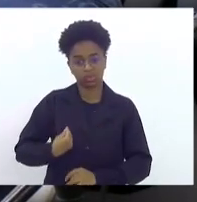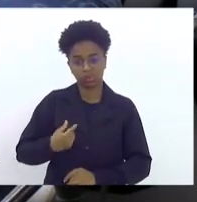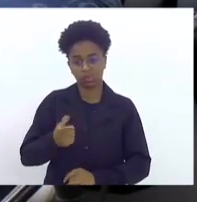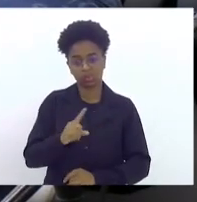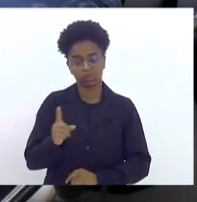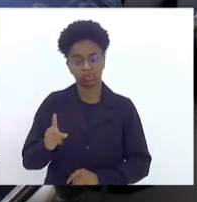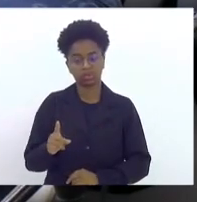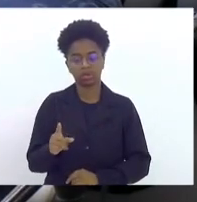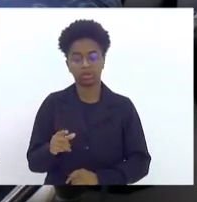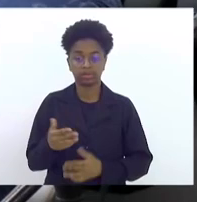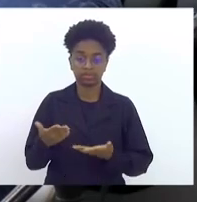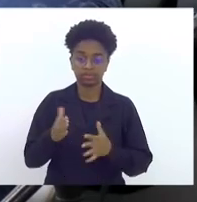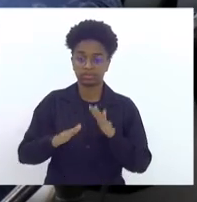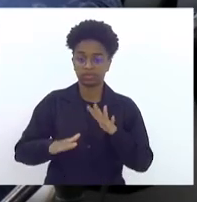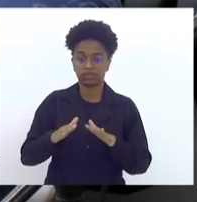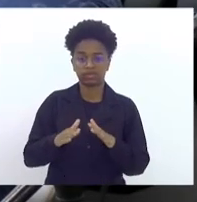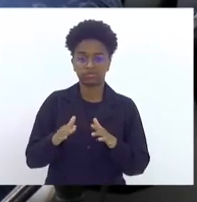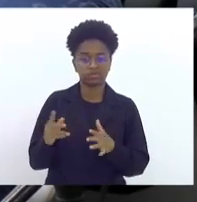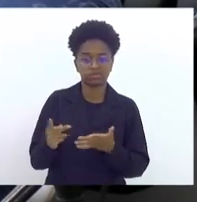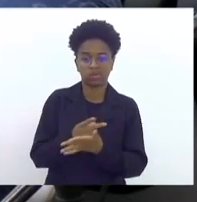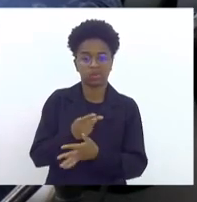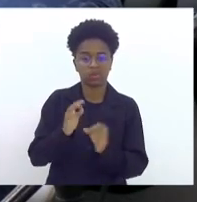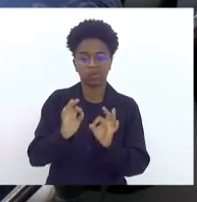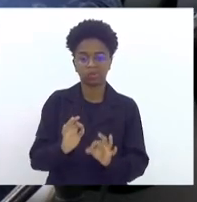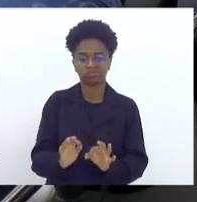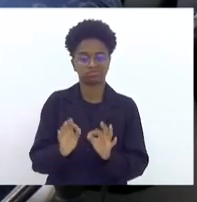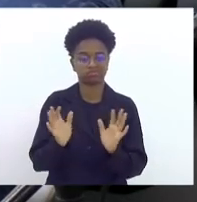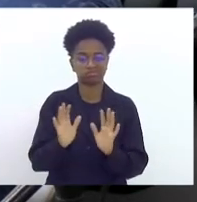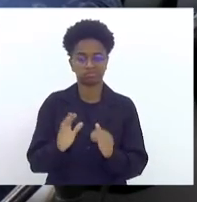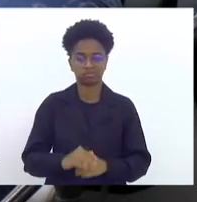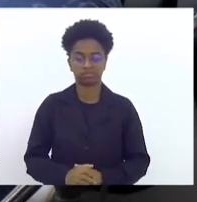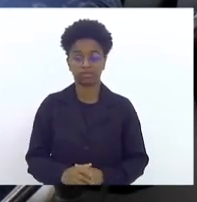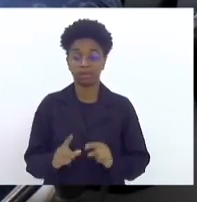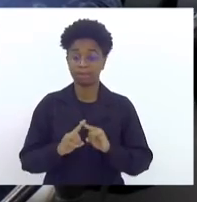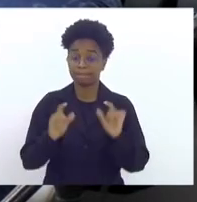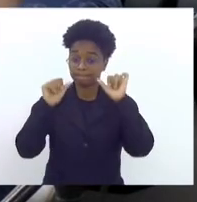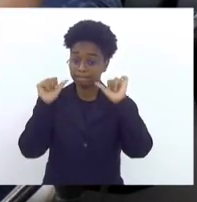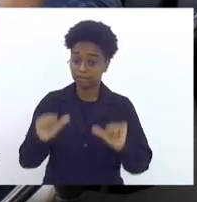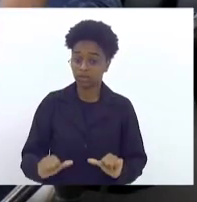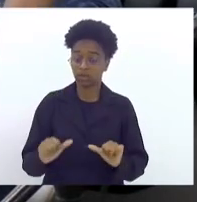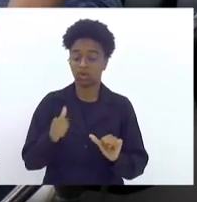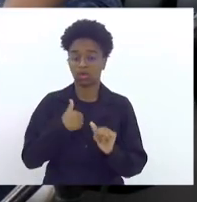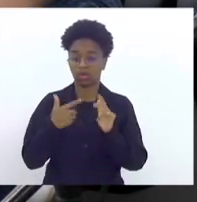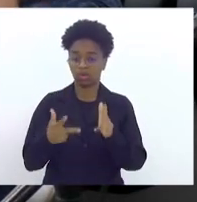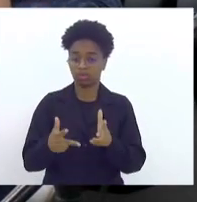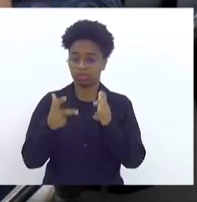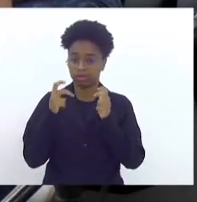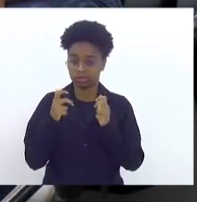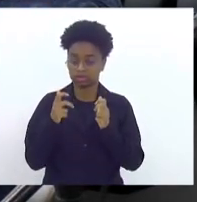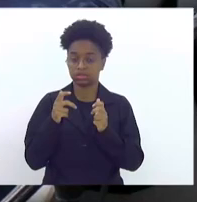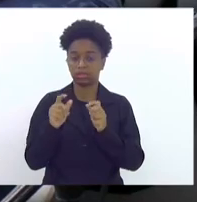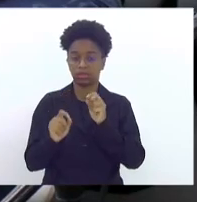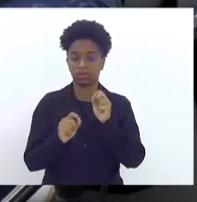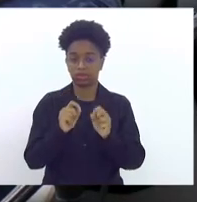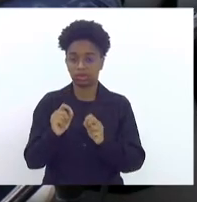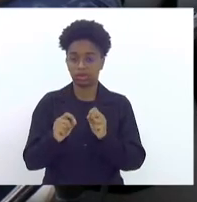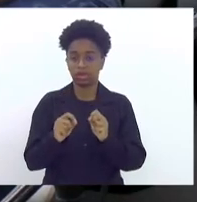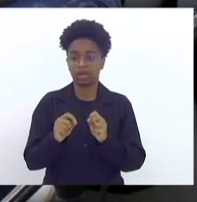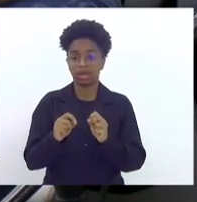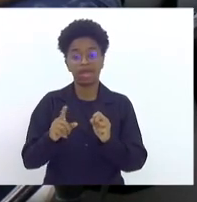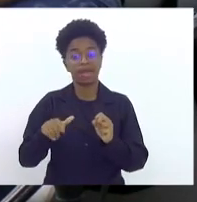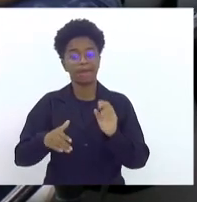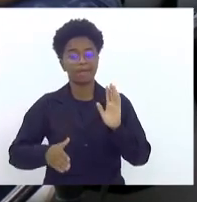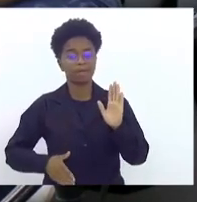com a eficácia necessária o que é pior e eu vejo isso é que os bandidos